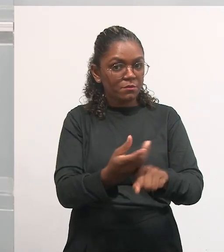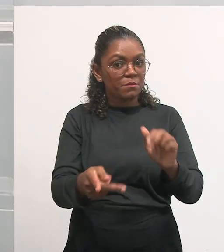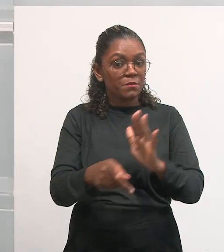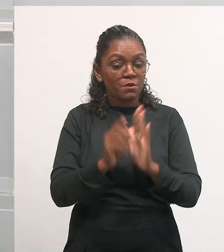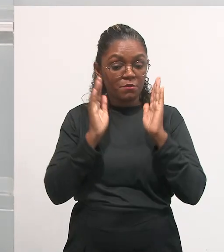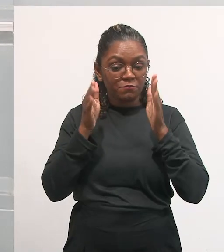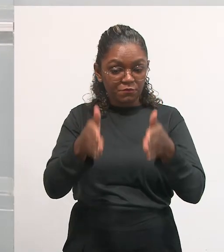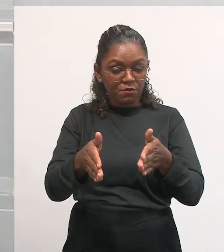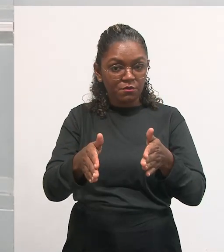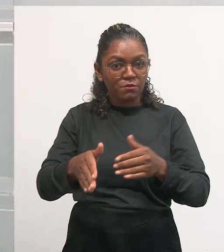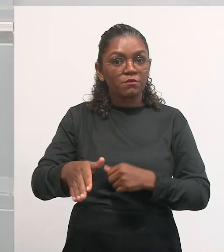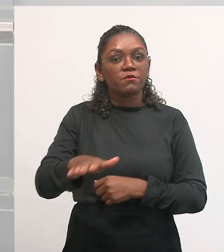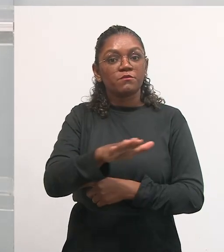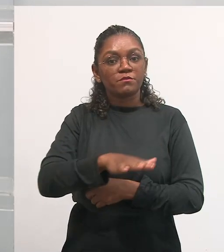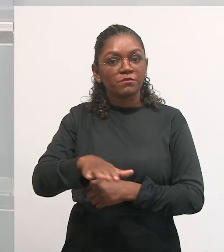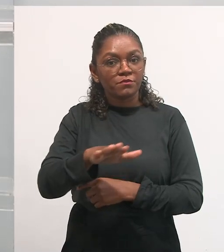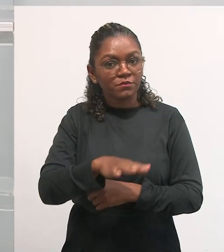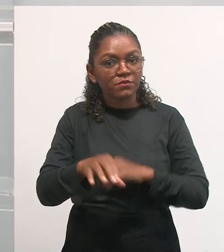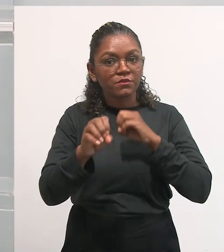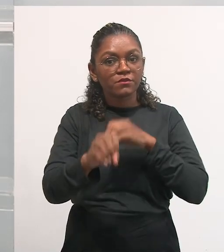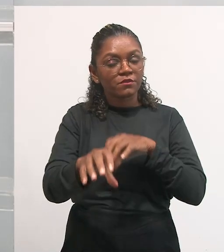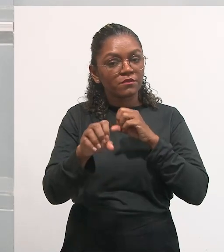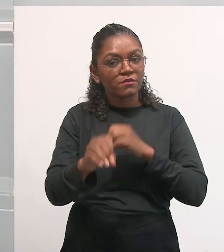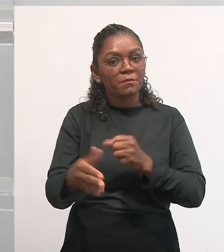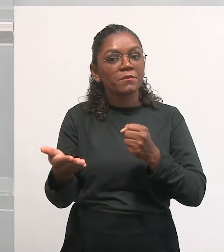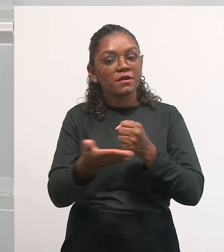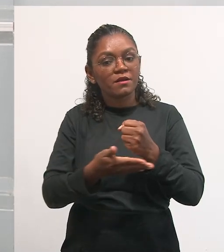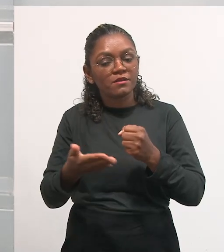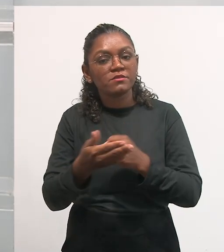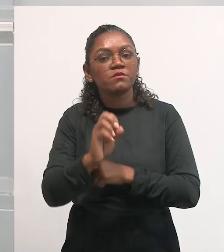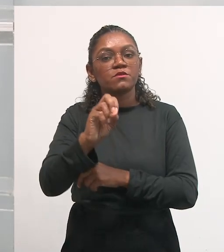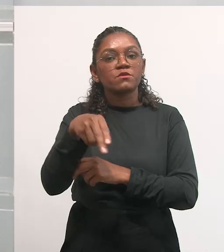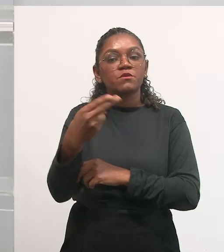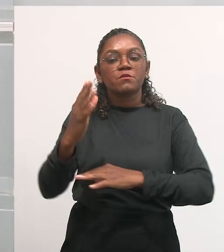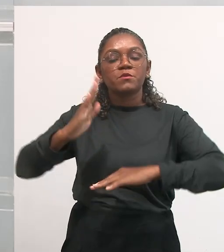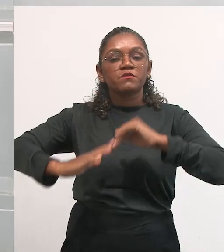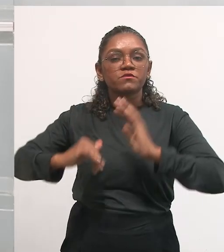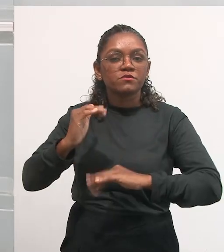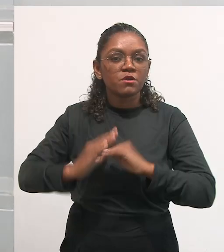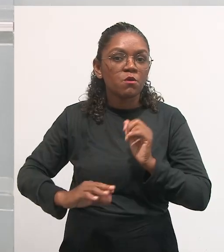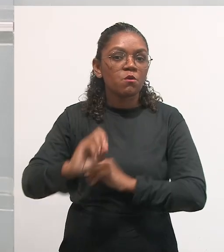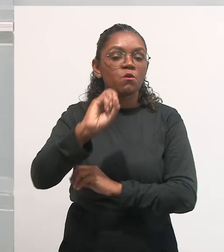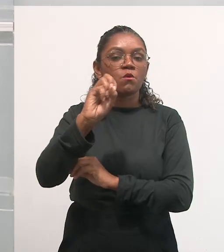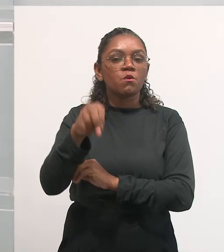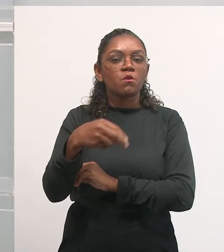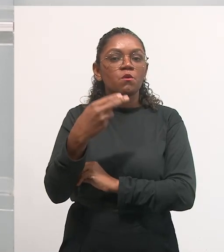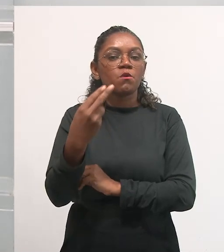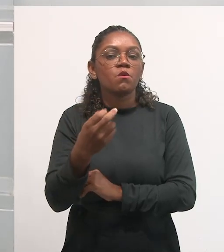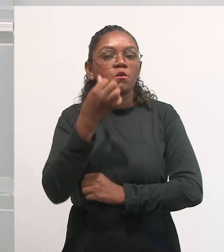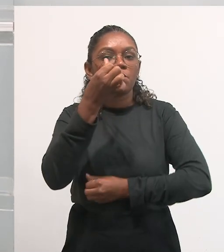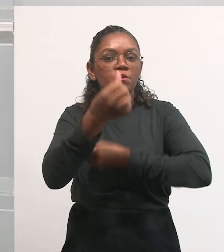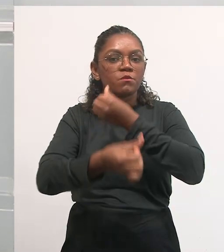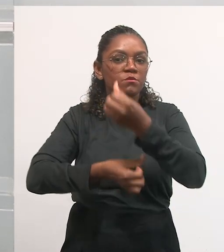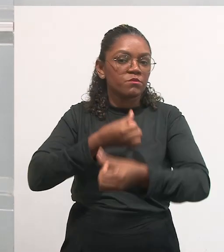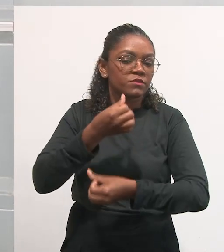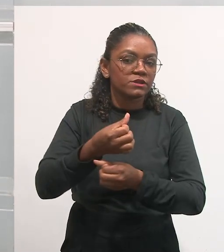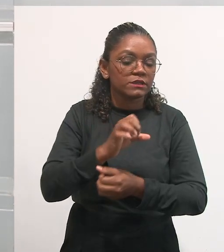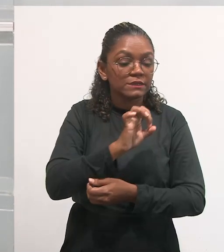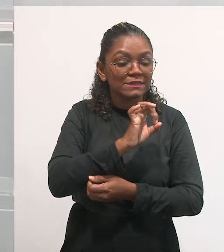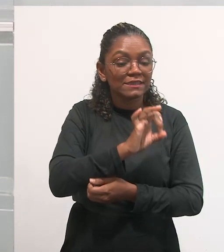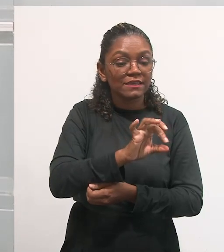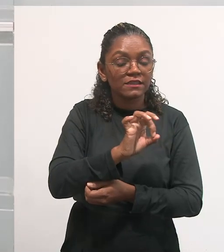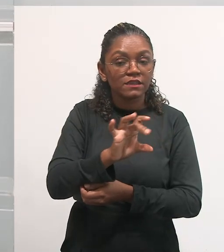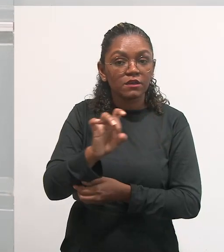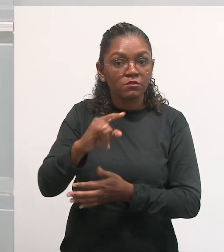currículo para educação profissional currículo para educação de jovens e adultos cada um desses currículos ele